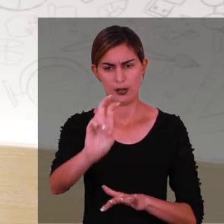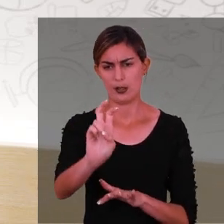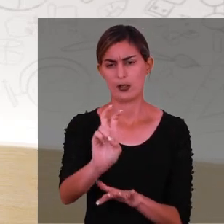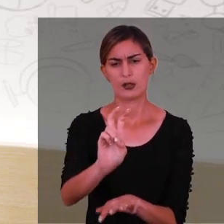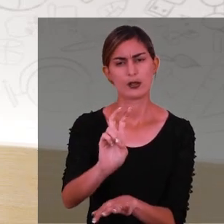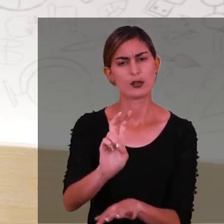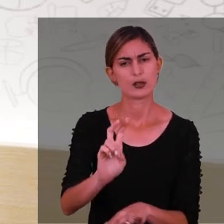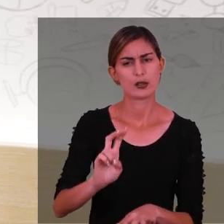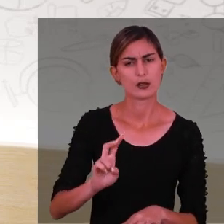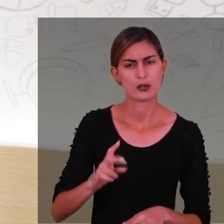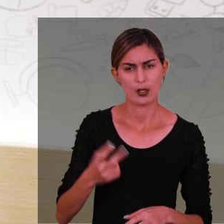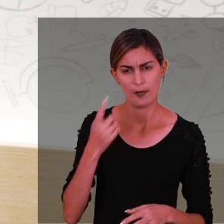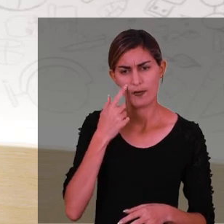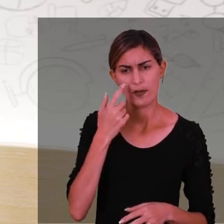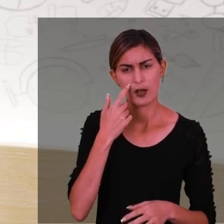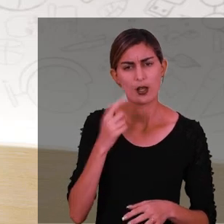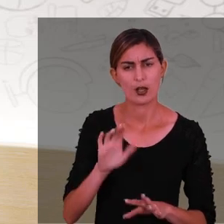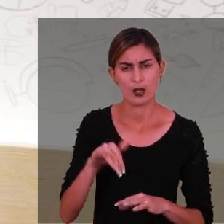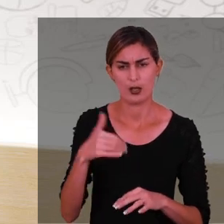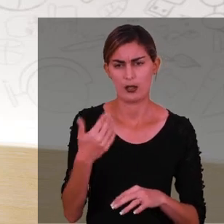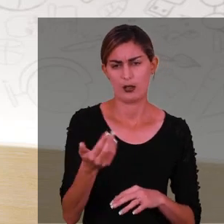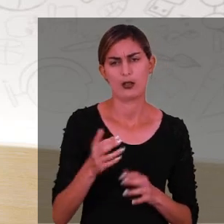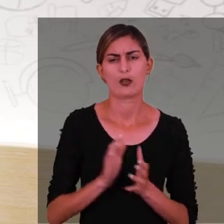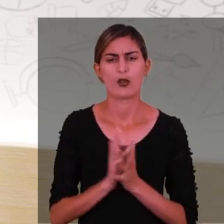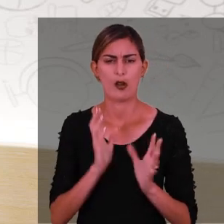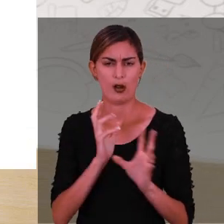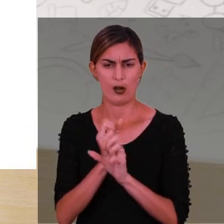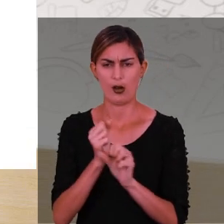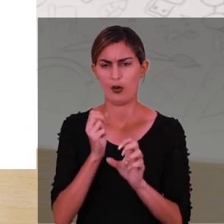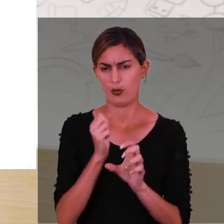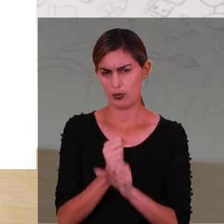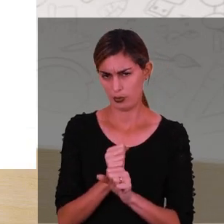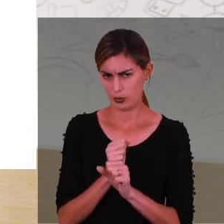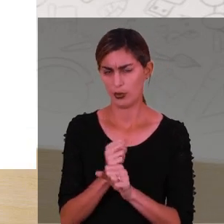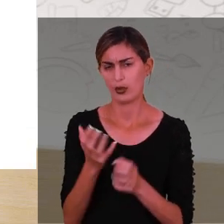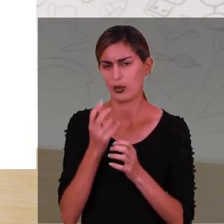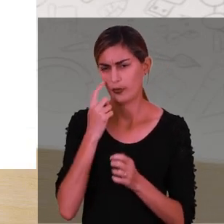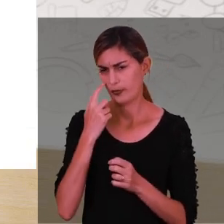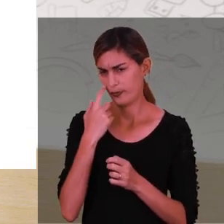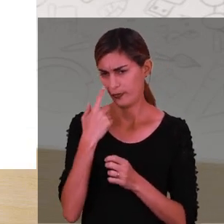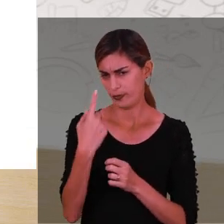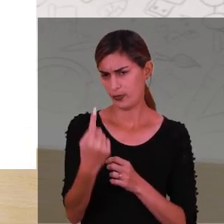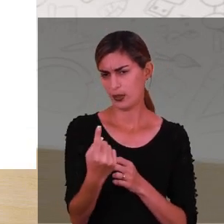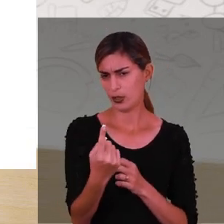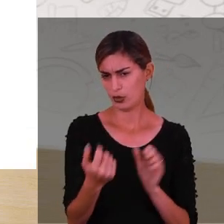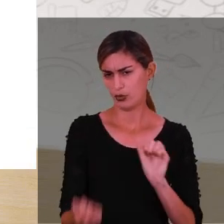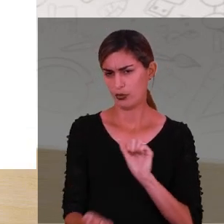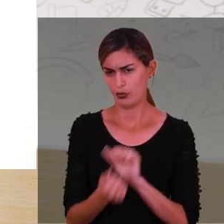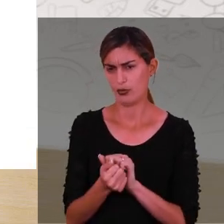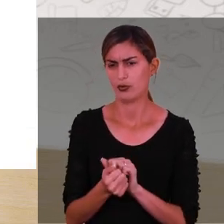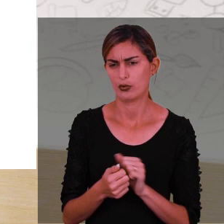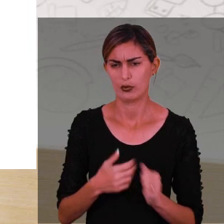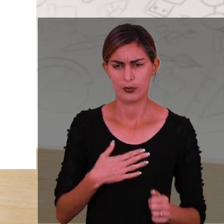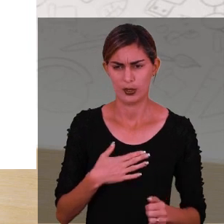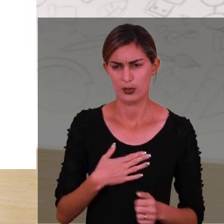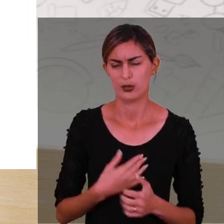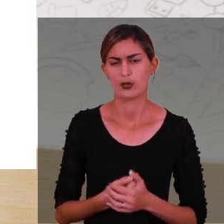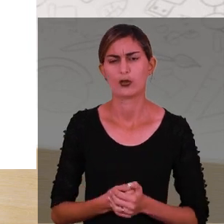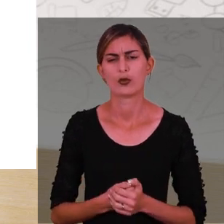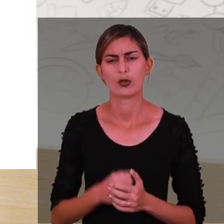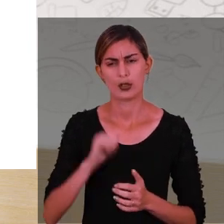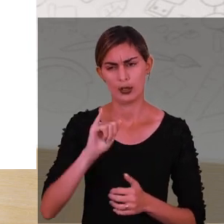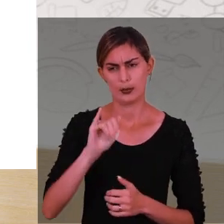NR15. Vamos então para a realização do cálculo. Quero que você acompanhe juntamente comigo.